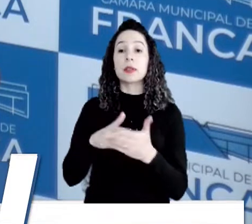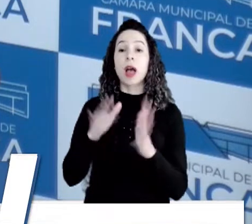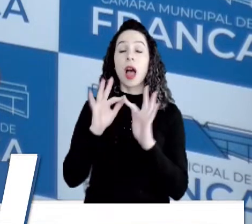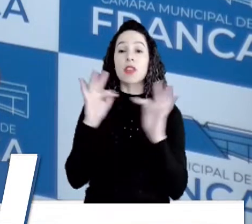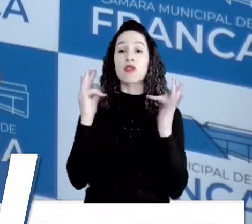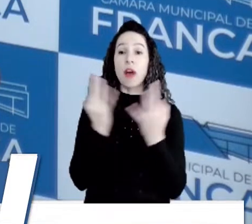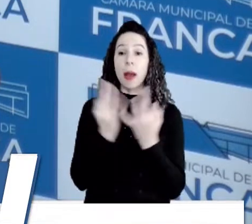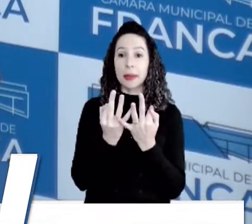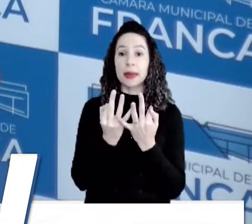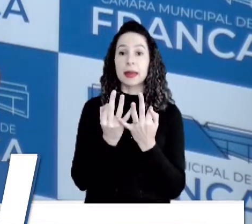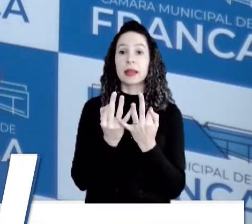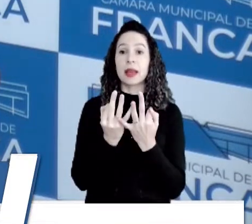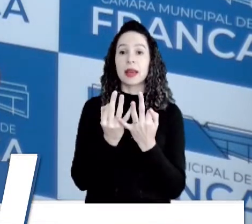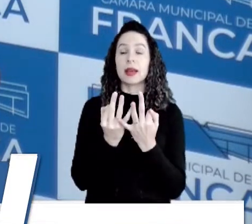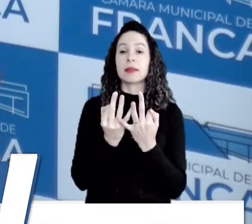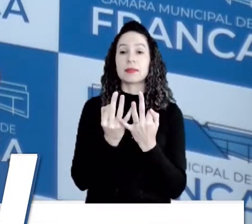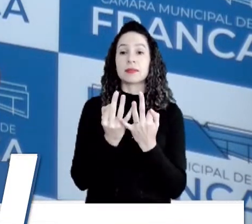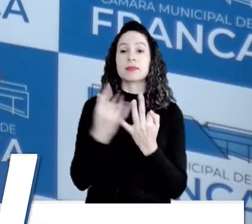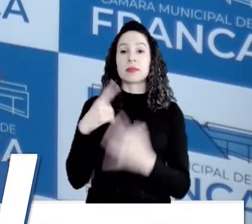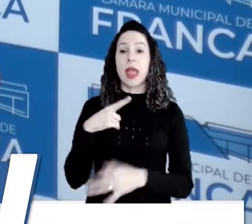estão encontrando